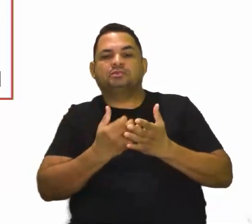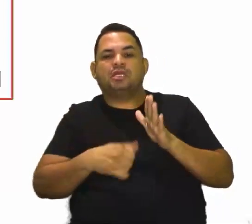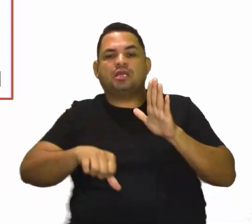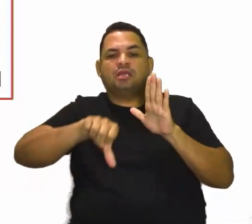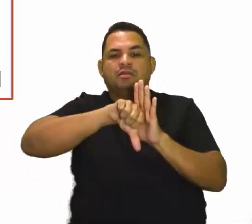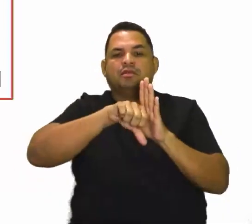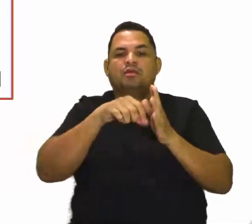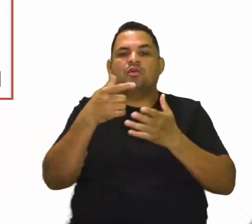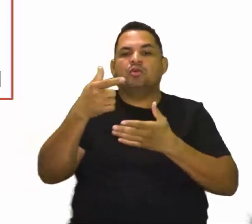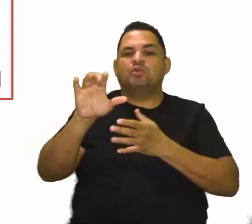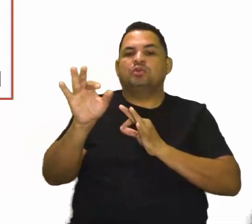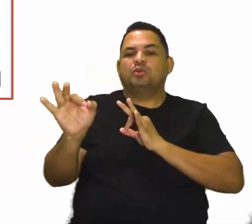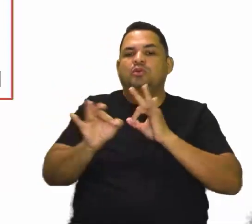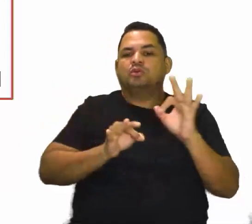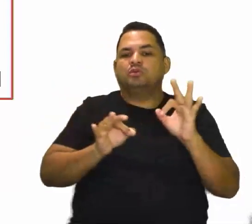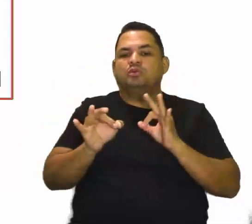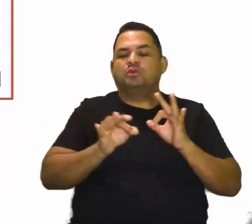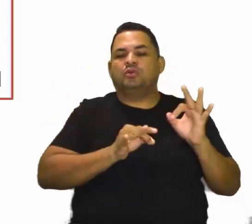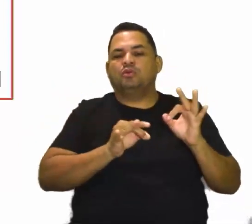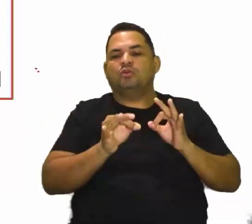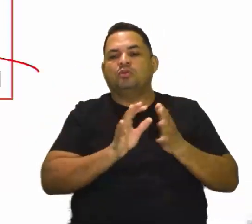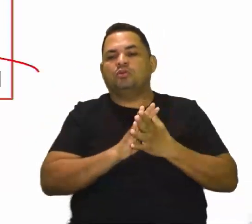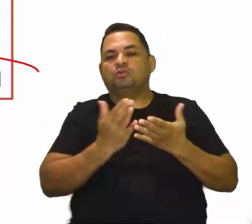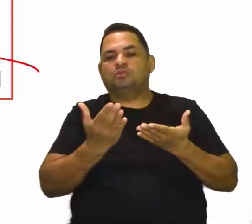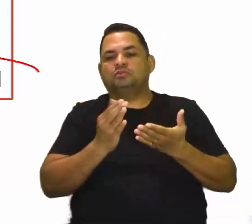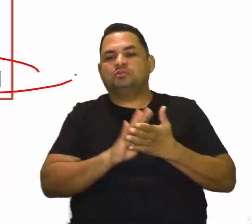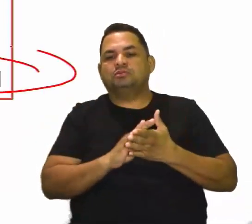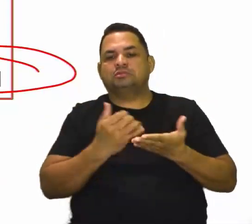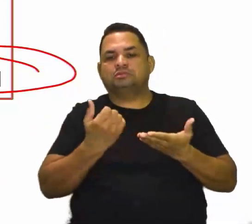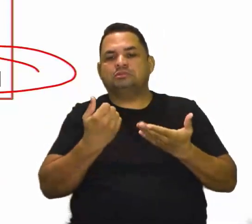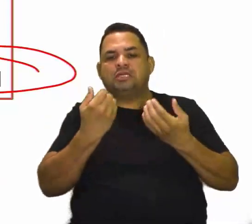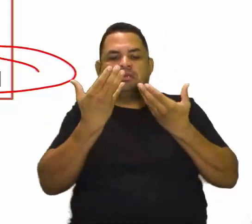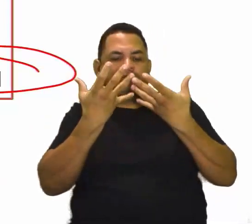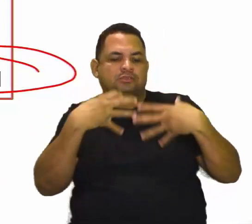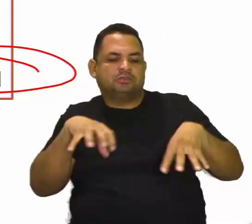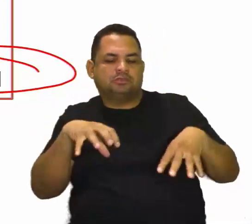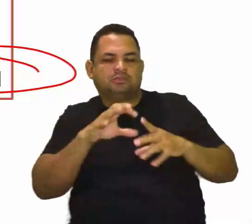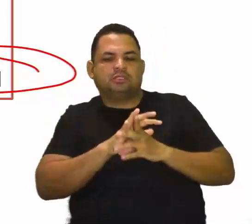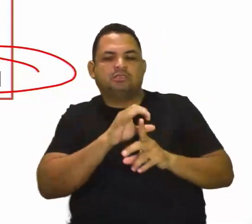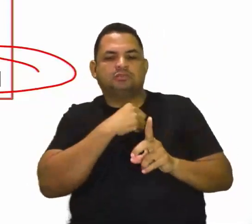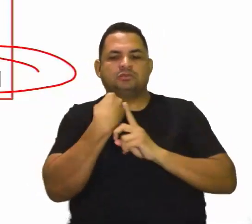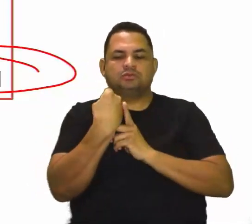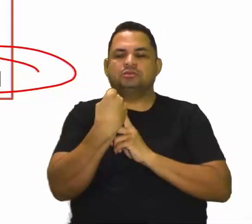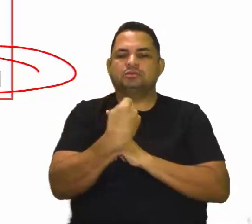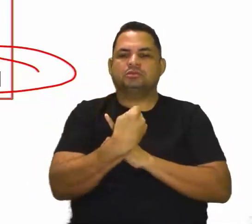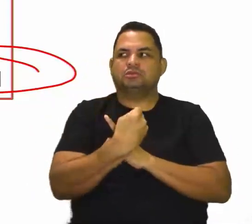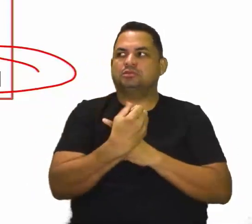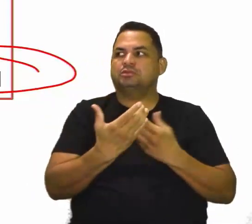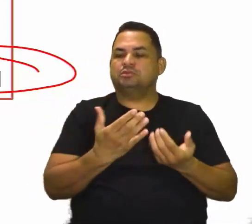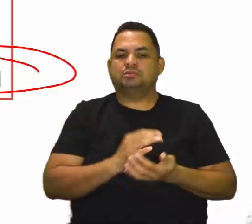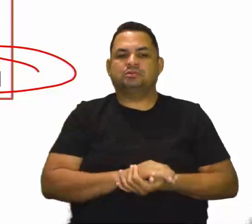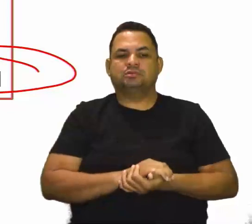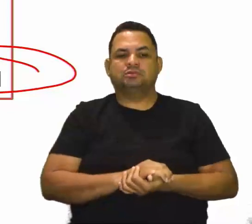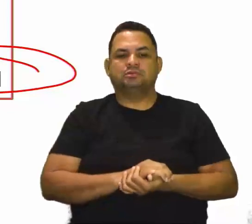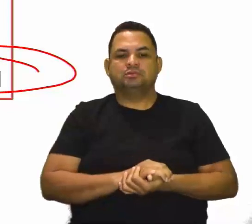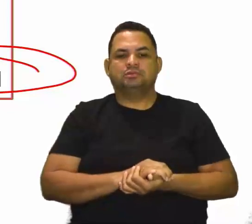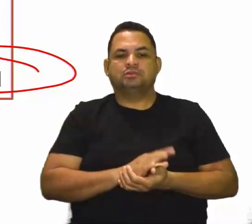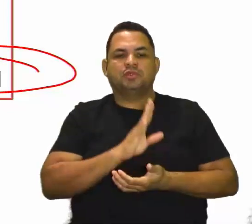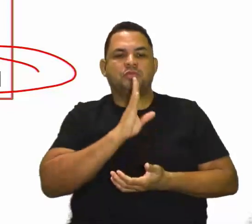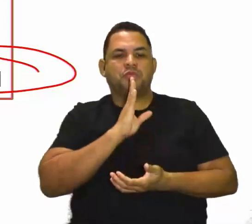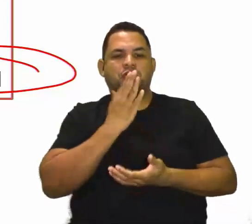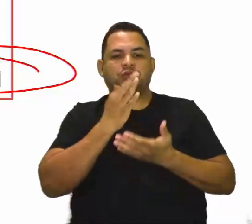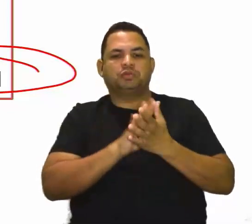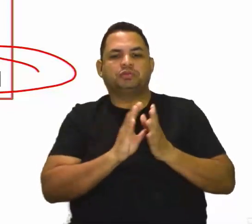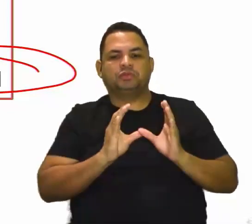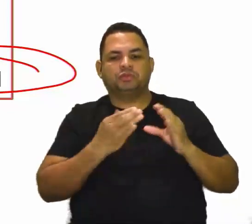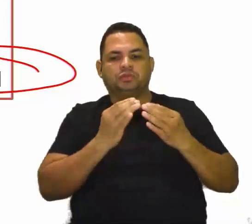Para outro, constitui uma forma de contestação social. Entre os mais conhecidos